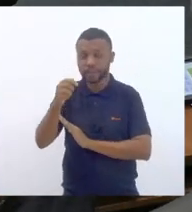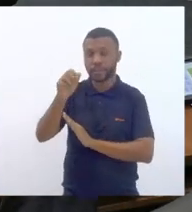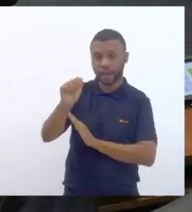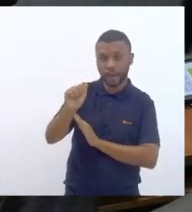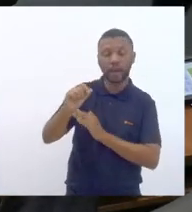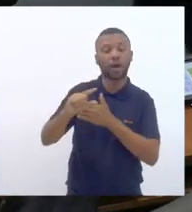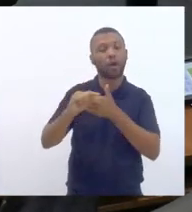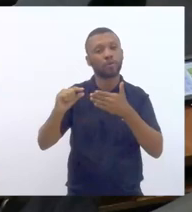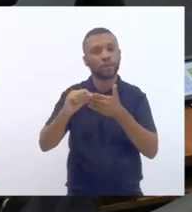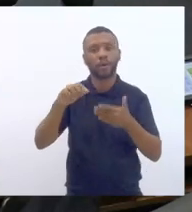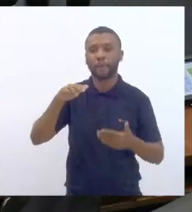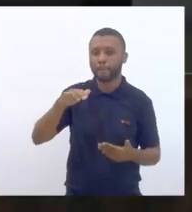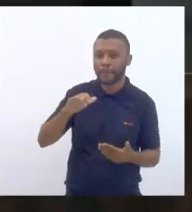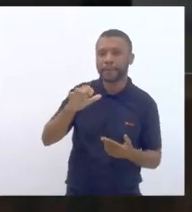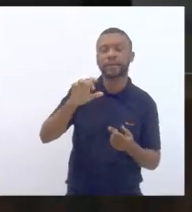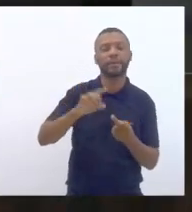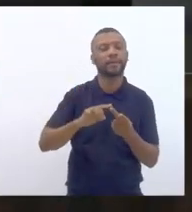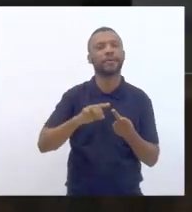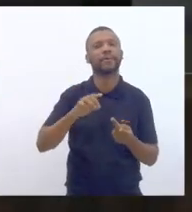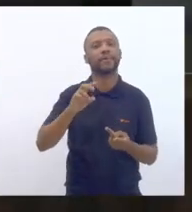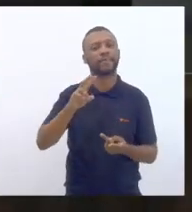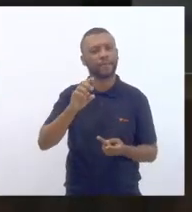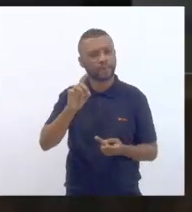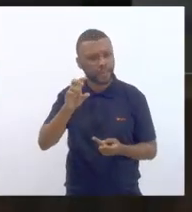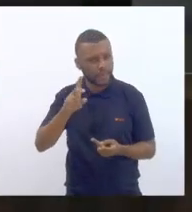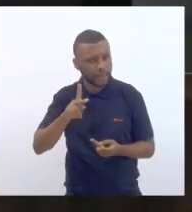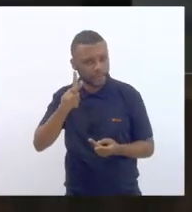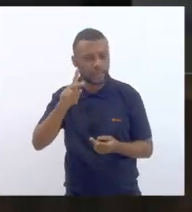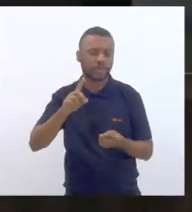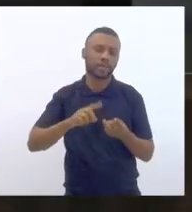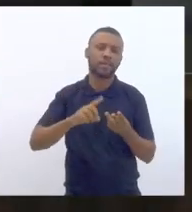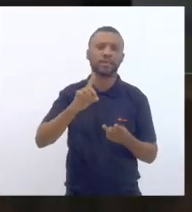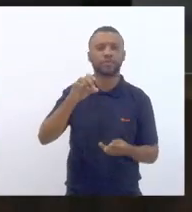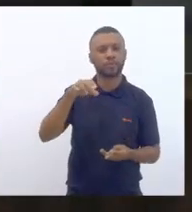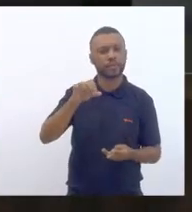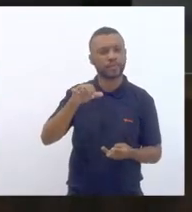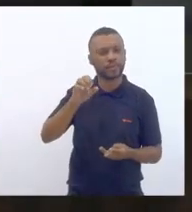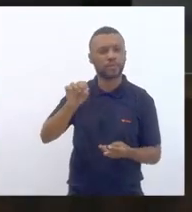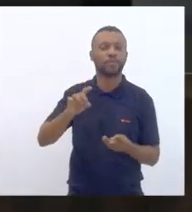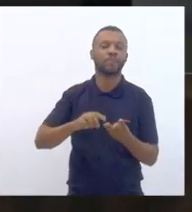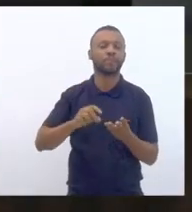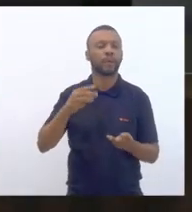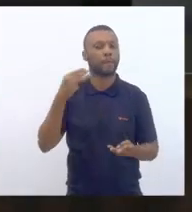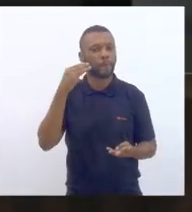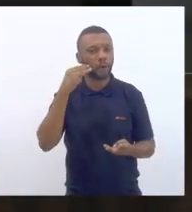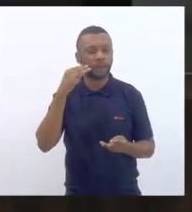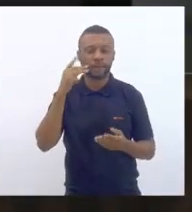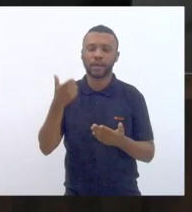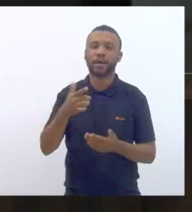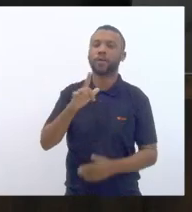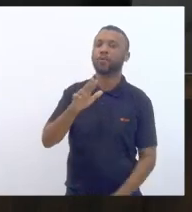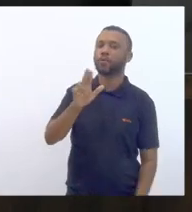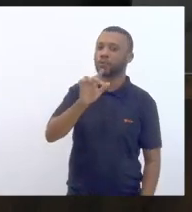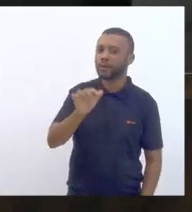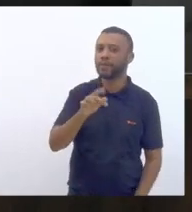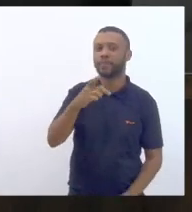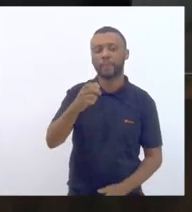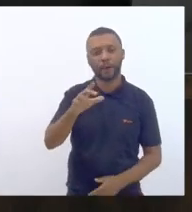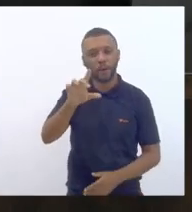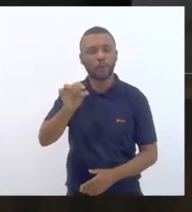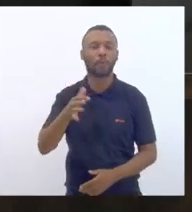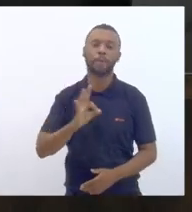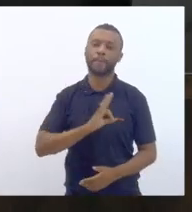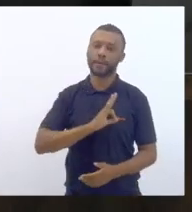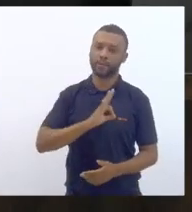Carlos Mink, André Siliano, Eleomar Coelho, Valdeque Carneiro, Bebeto, Dionísio Lins, Mônica Francisco, Luiz Paulo, Subtenente Bernardo, Marta Rocha,